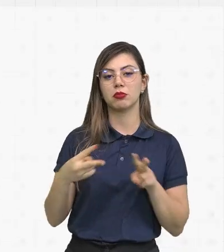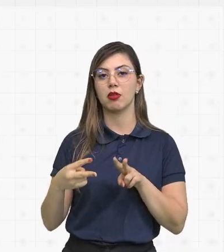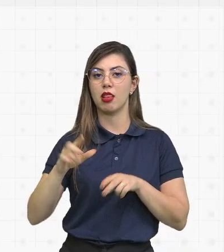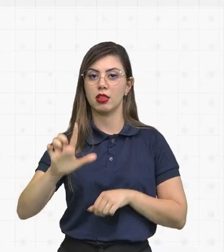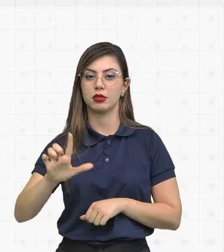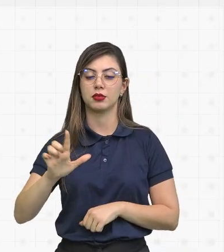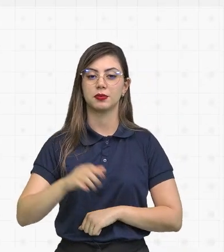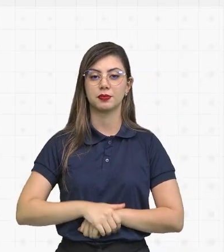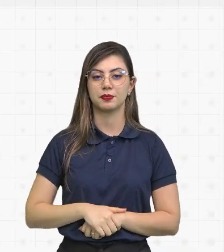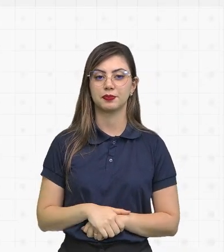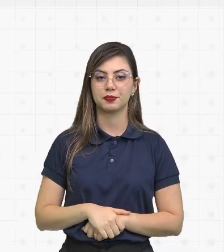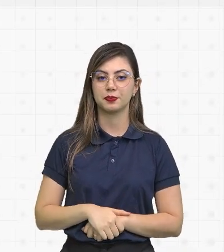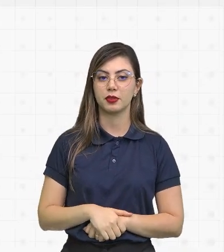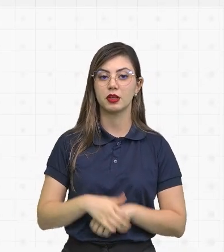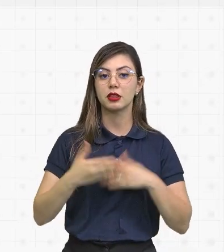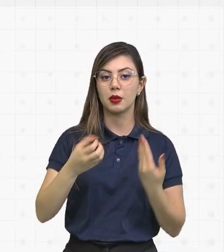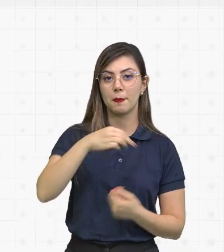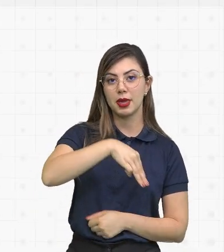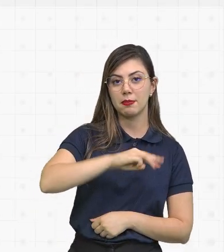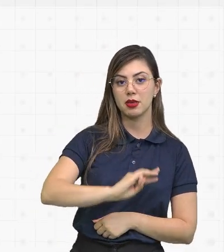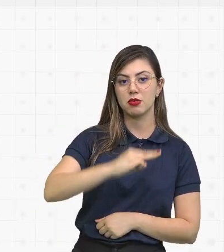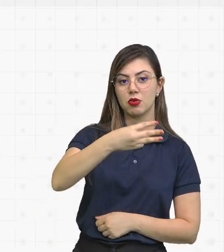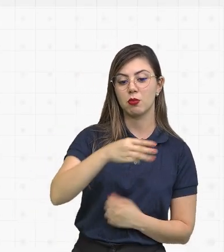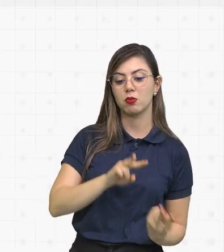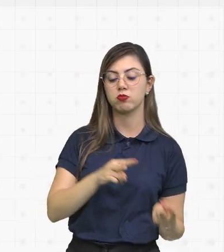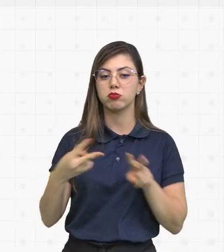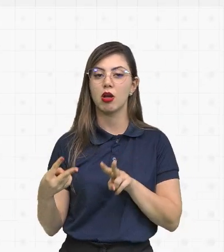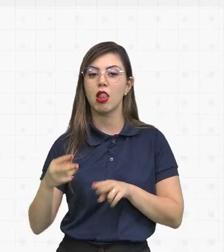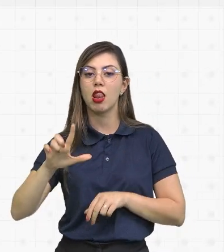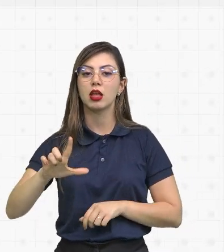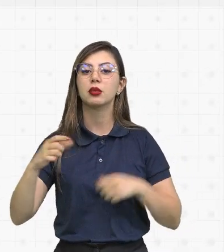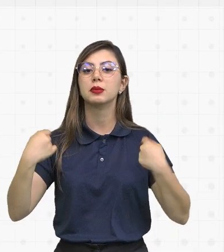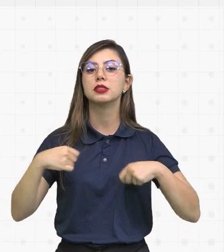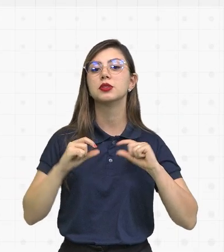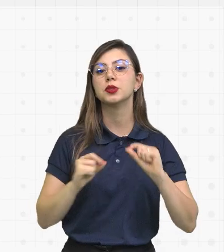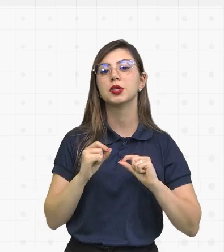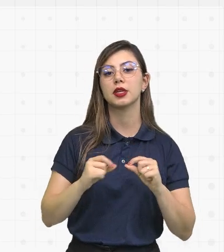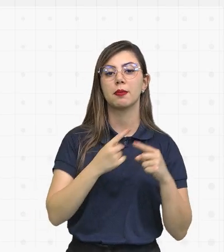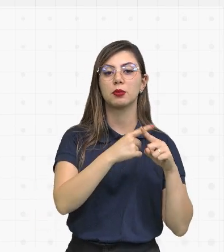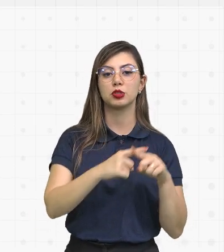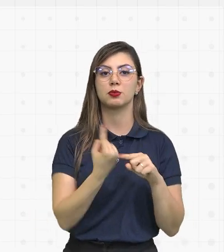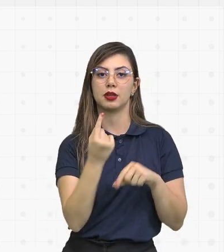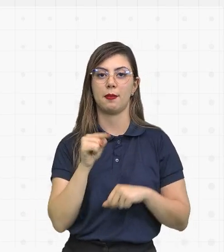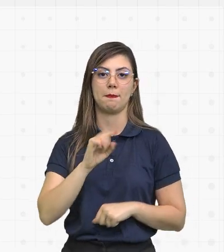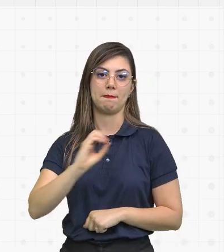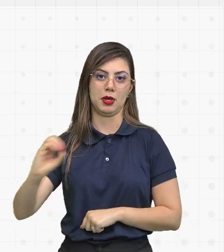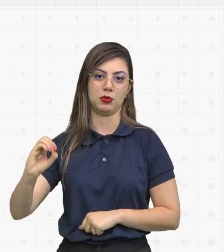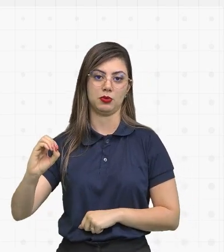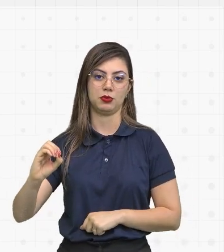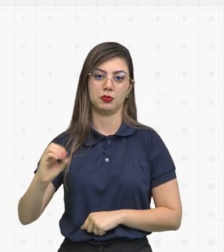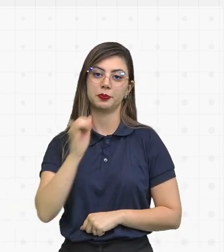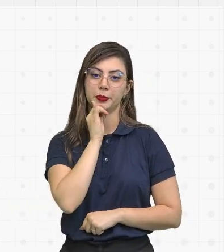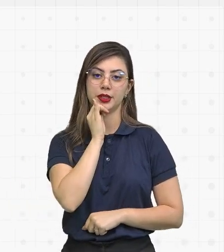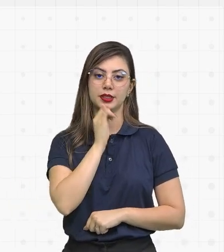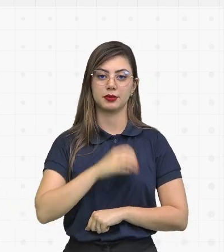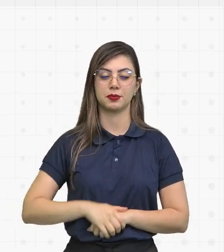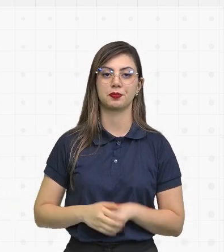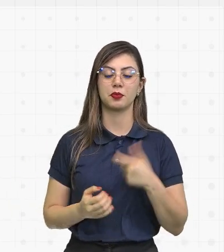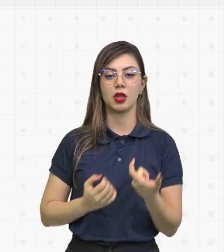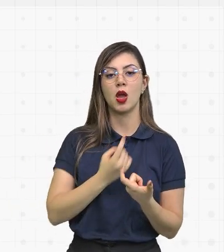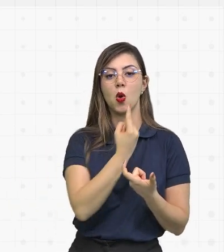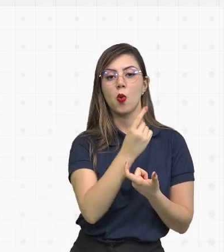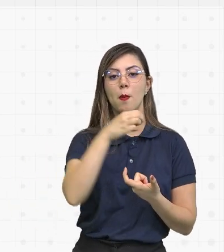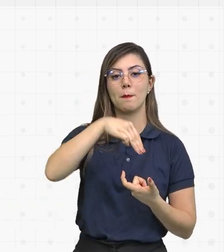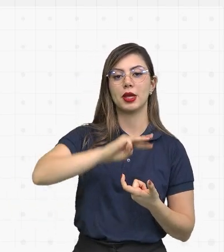Vamos lá! De metro cúbico para litro, devemos multiplicar o valor por 1.000. Exemplo, 1